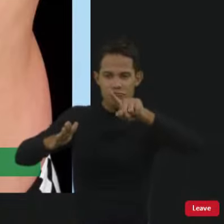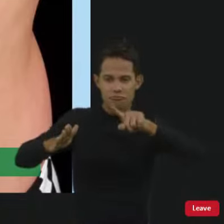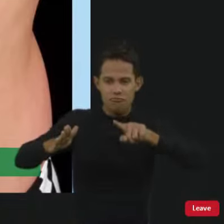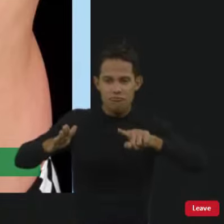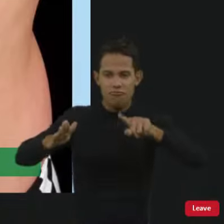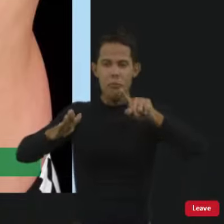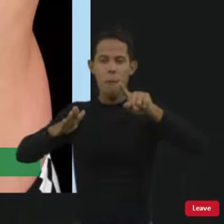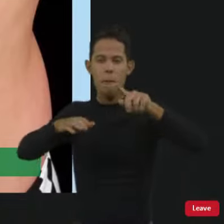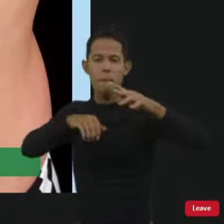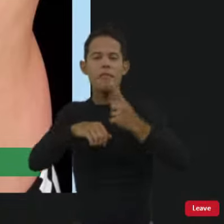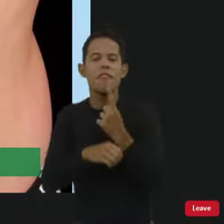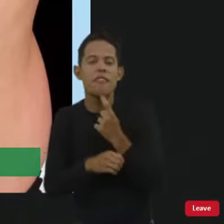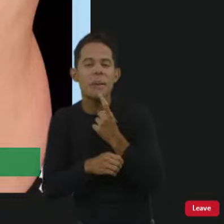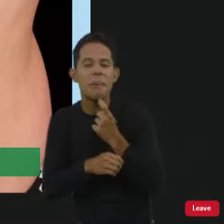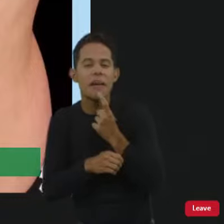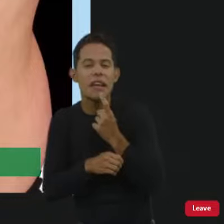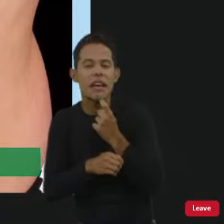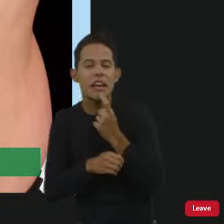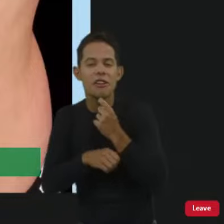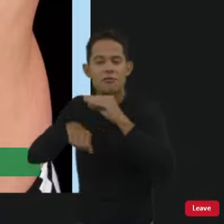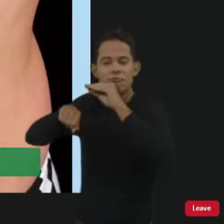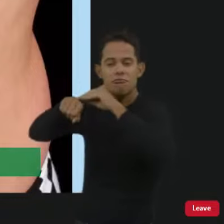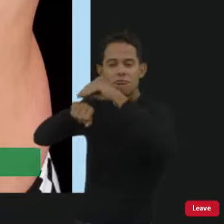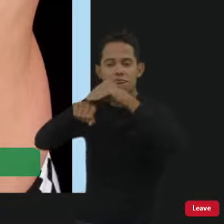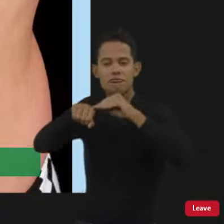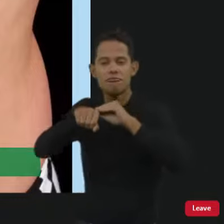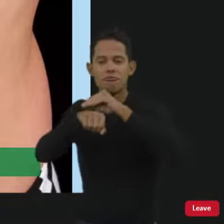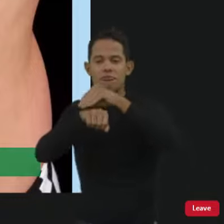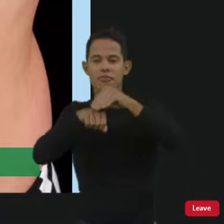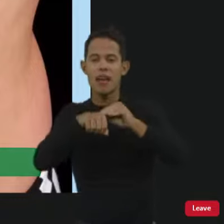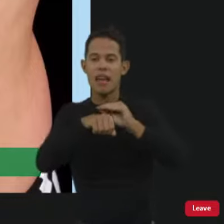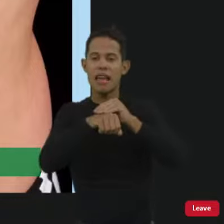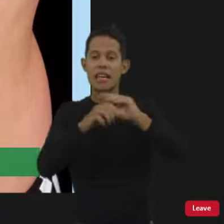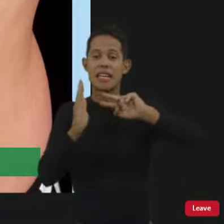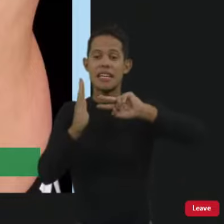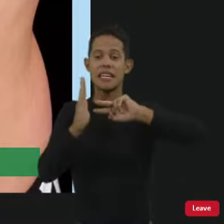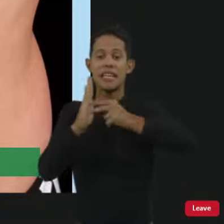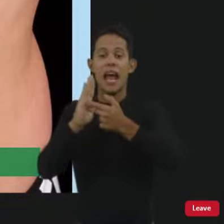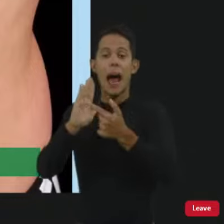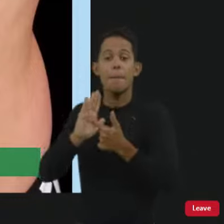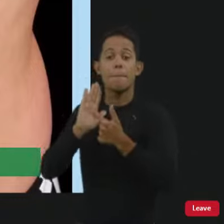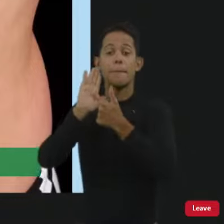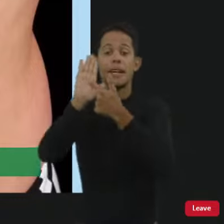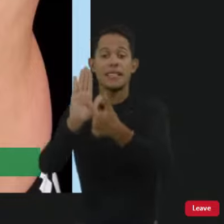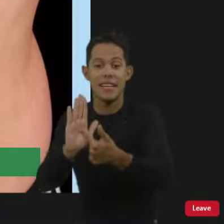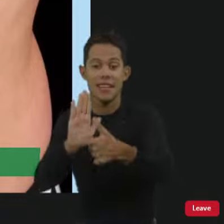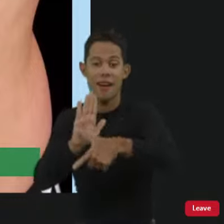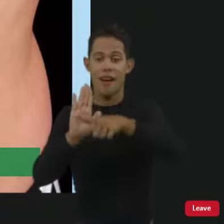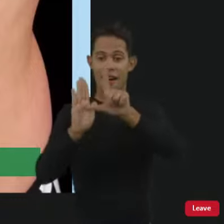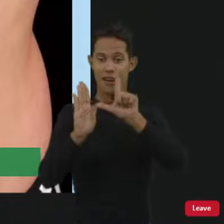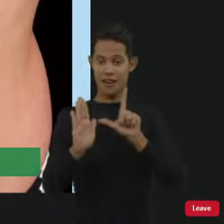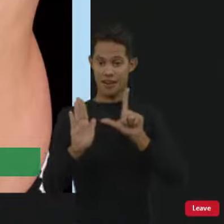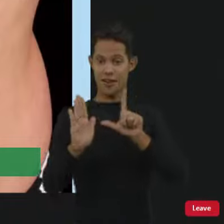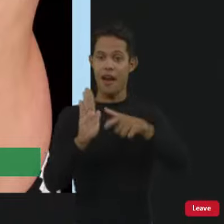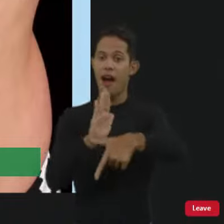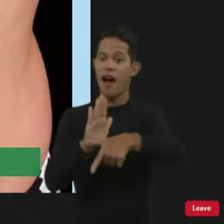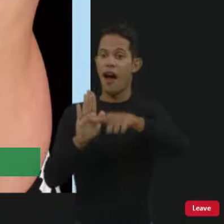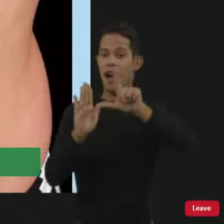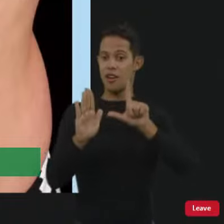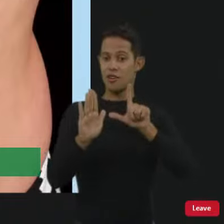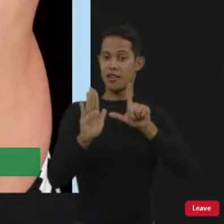manchinhas vermelhas que meio que sinalizam, a gente chama isso de sinais prodrômicos, sinais que antecedem uma crise